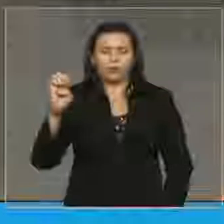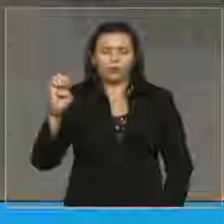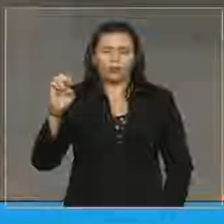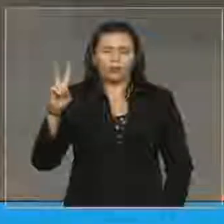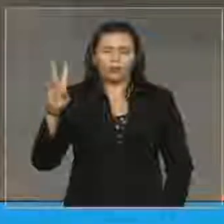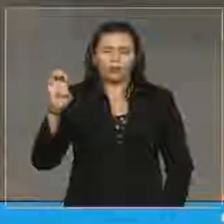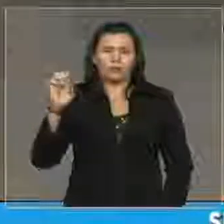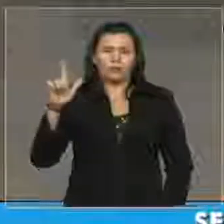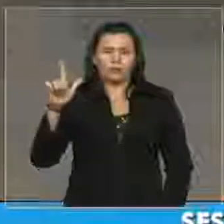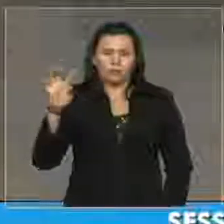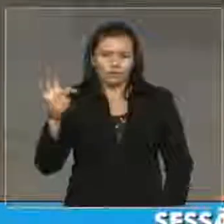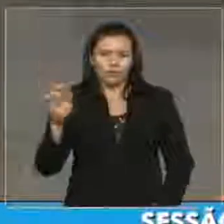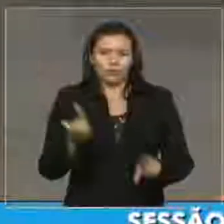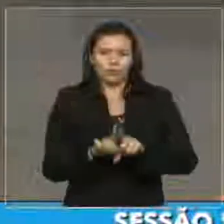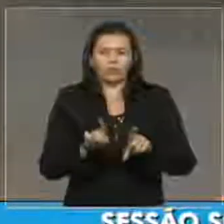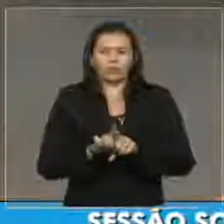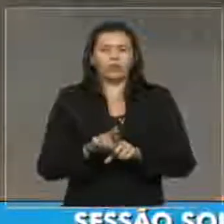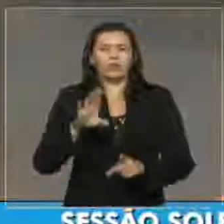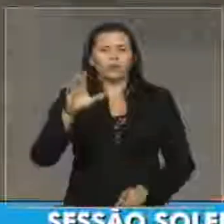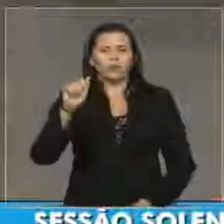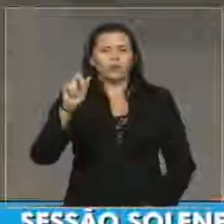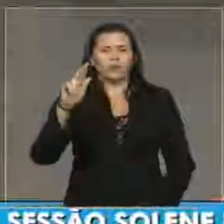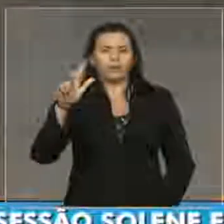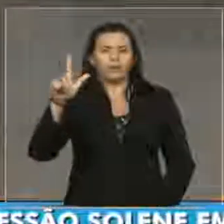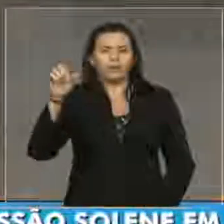subdelegado, Carlos Eduardo,